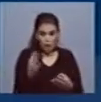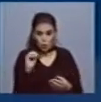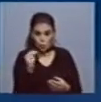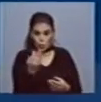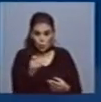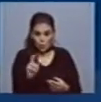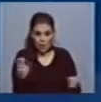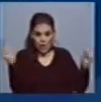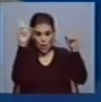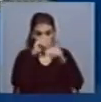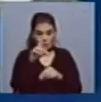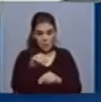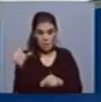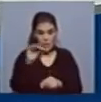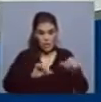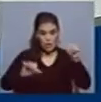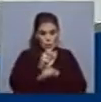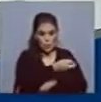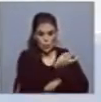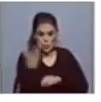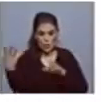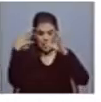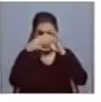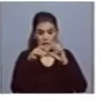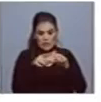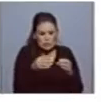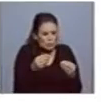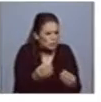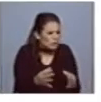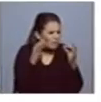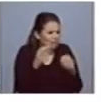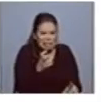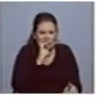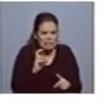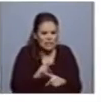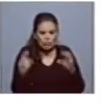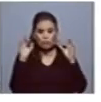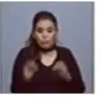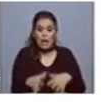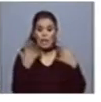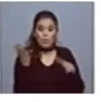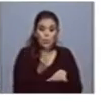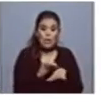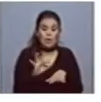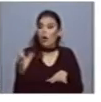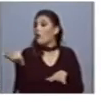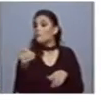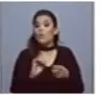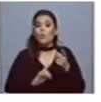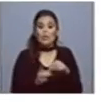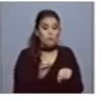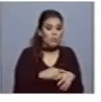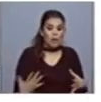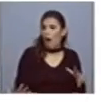de outros elementos químicos que são formados precisamente nestes eventos também extremamente energéticos. E então, o que é que acontece nesta altura da